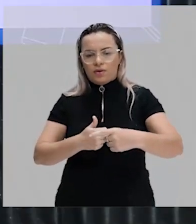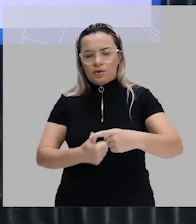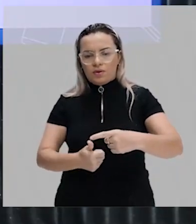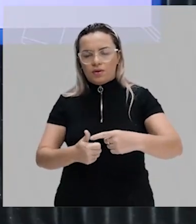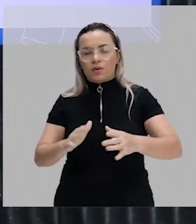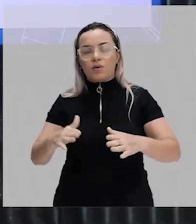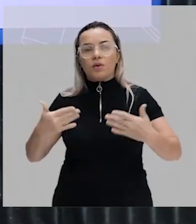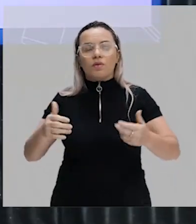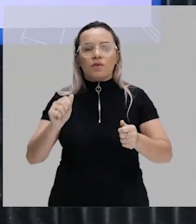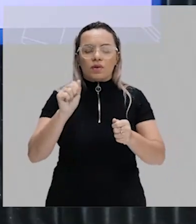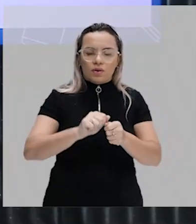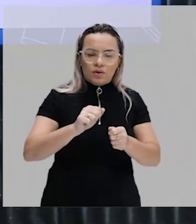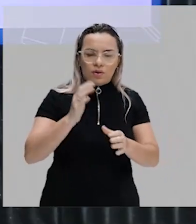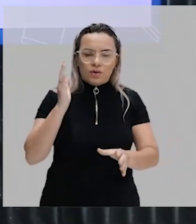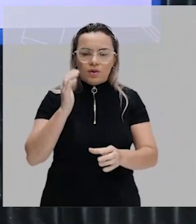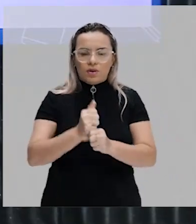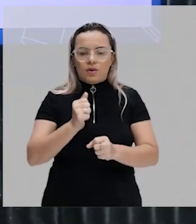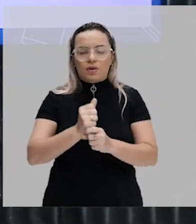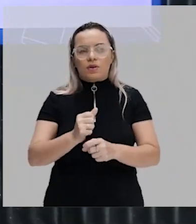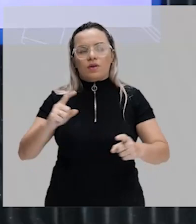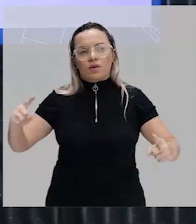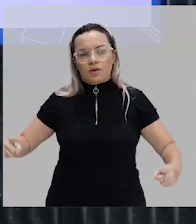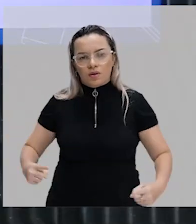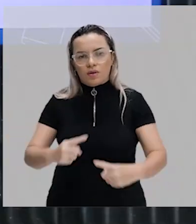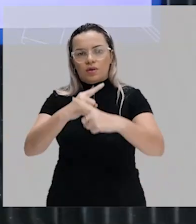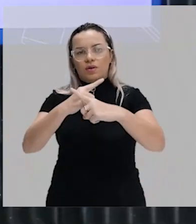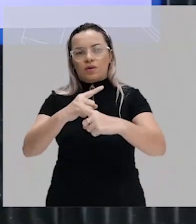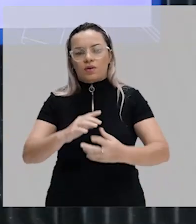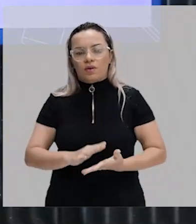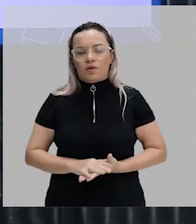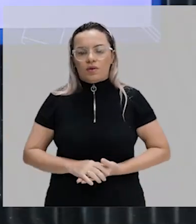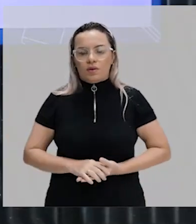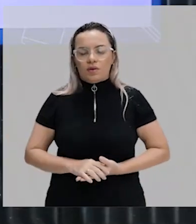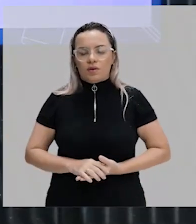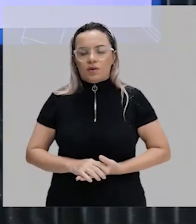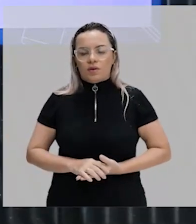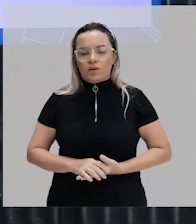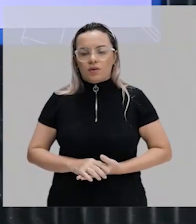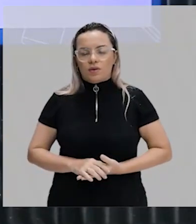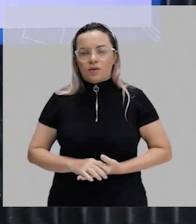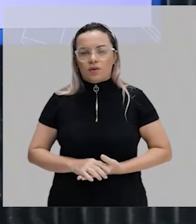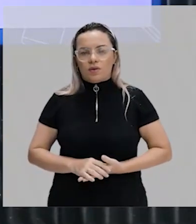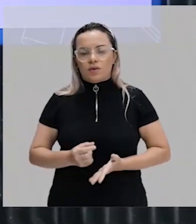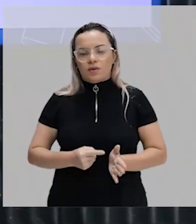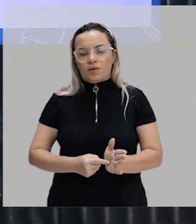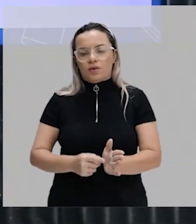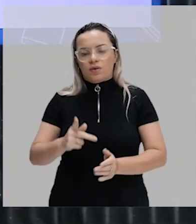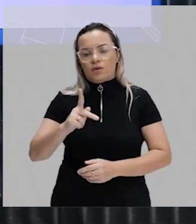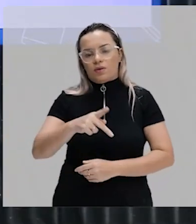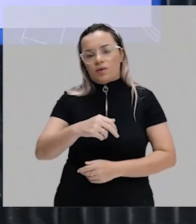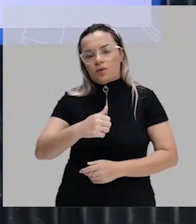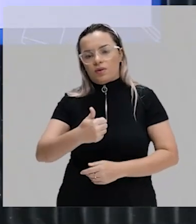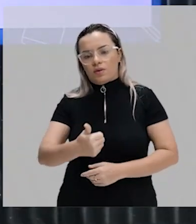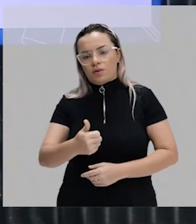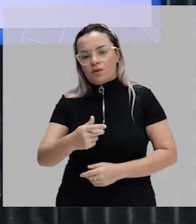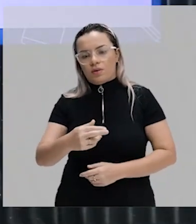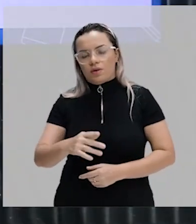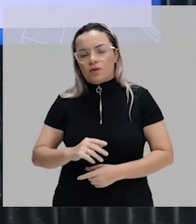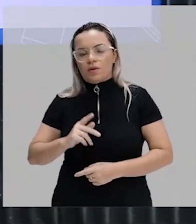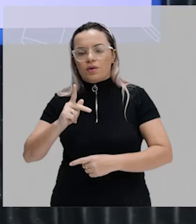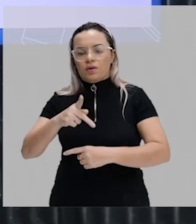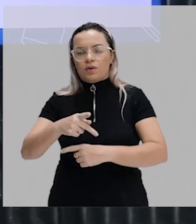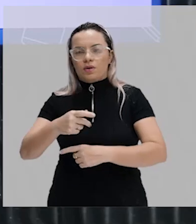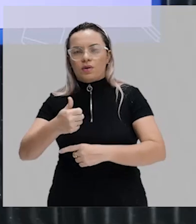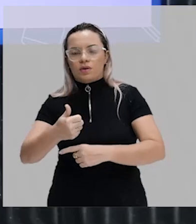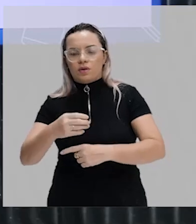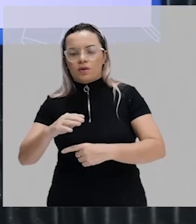isso? Novamente, eu vou só fazer multiplicação em x, tá? Olha só como ficou. P1 é igual a PIB1